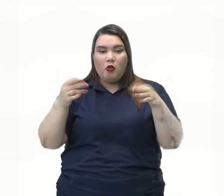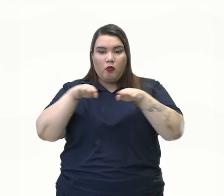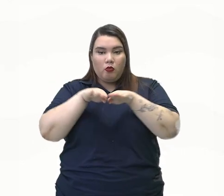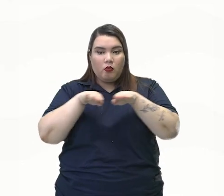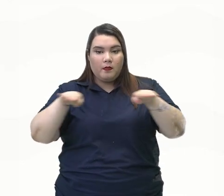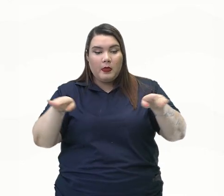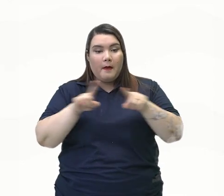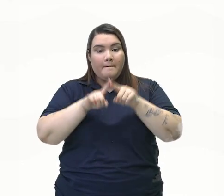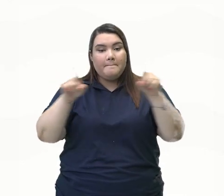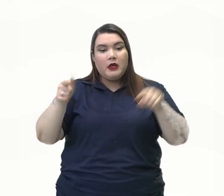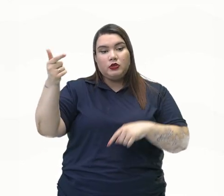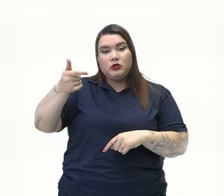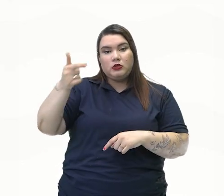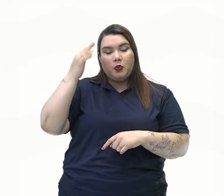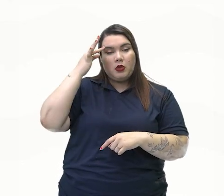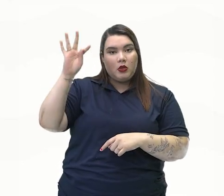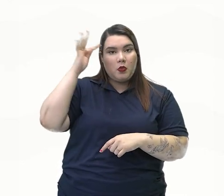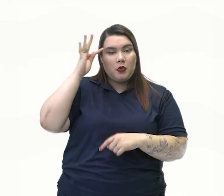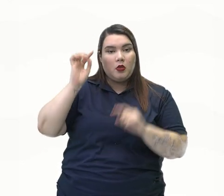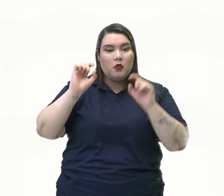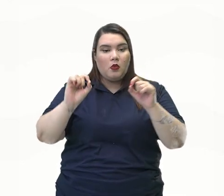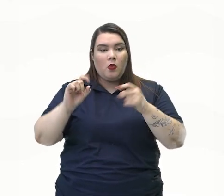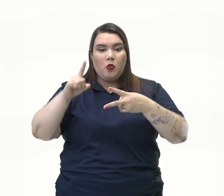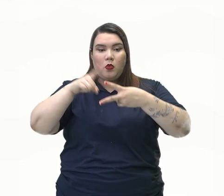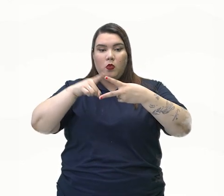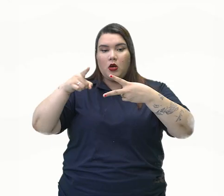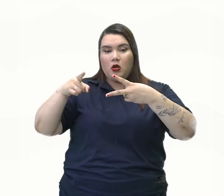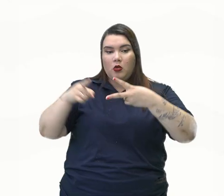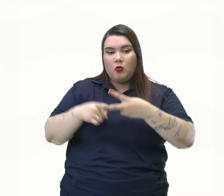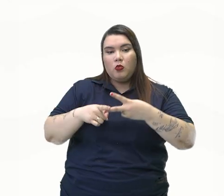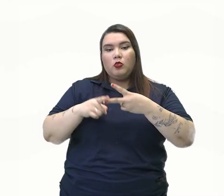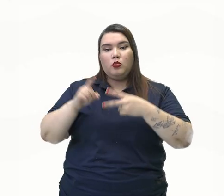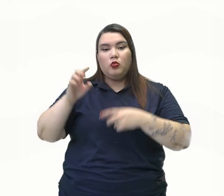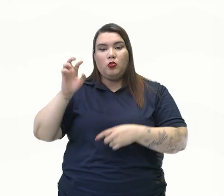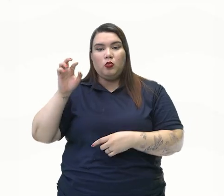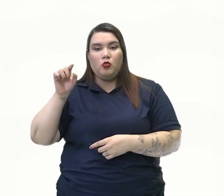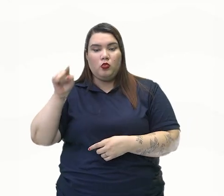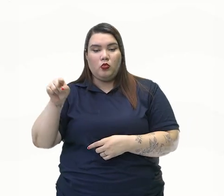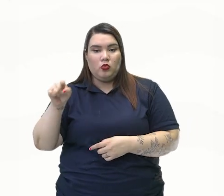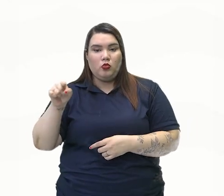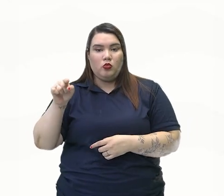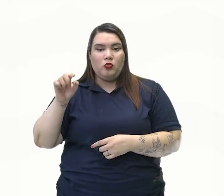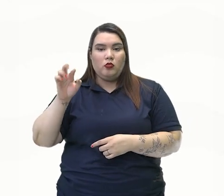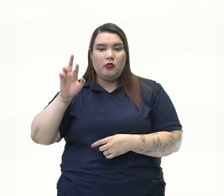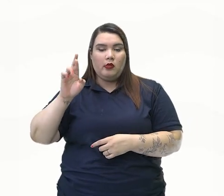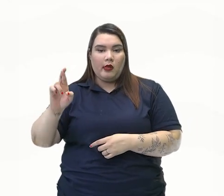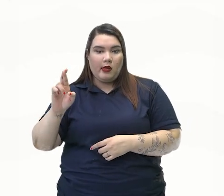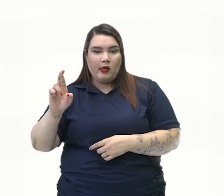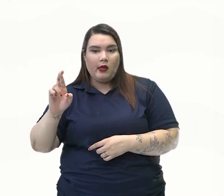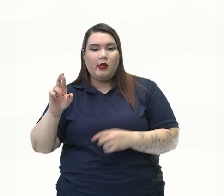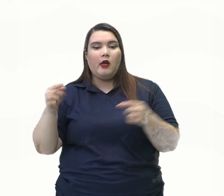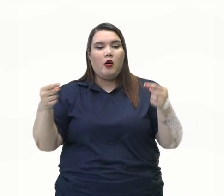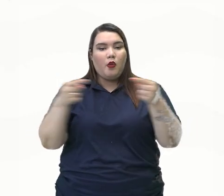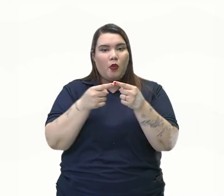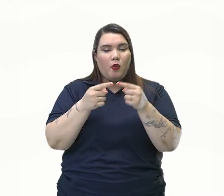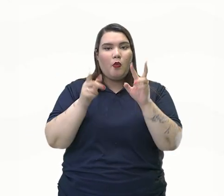ó. A segunda lei, o ângulo de reflexão é igual ao ângulo